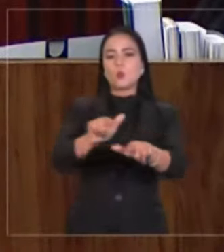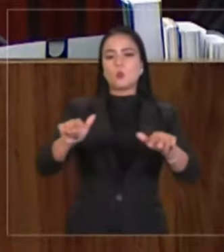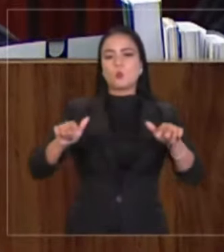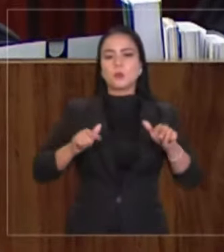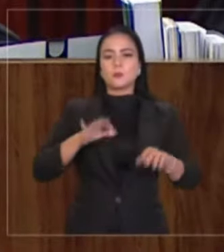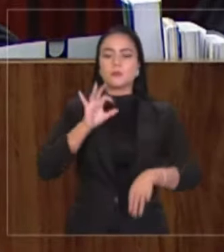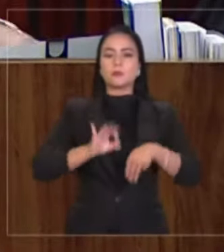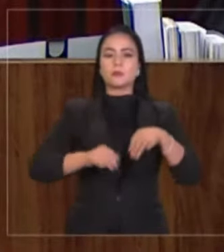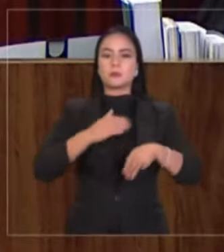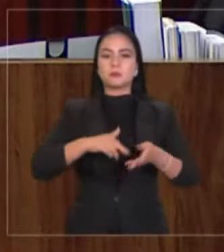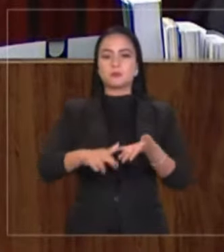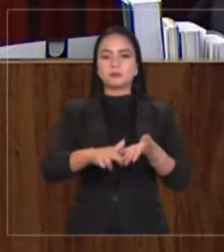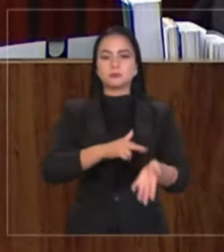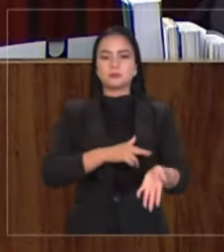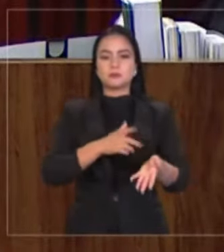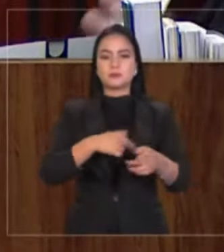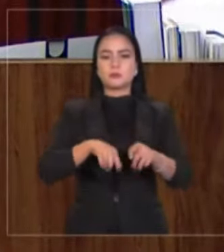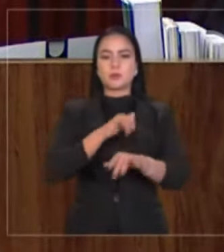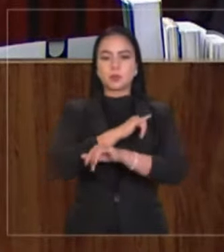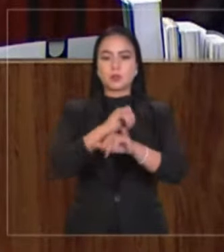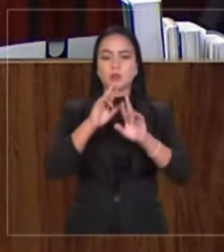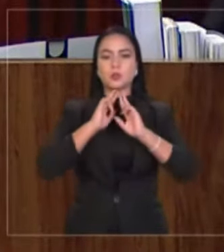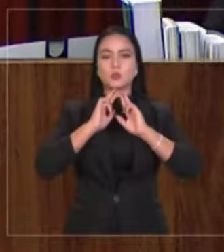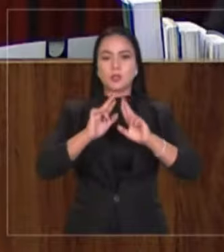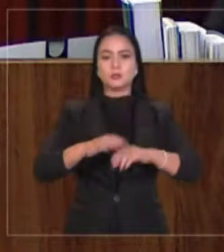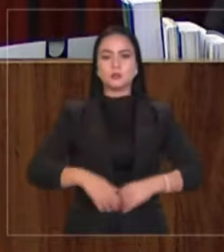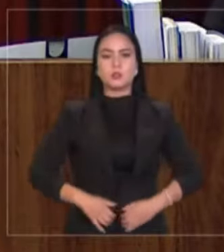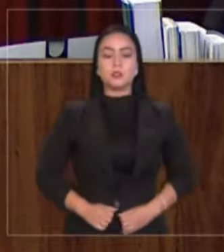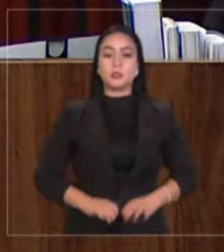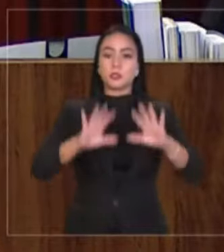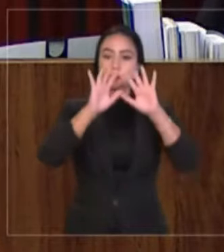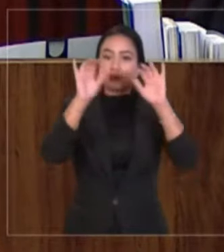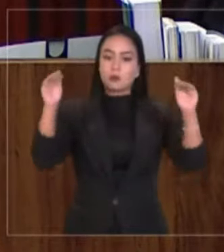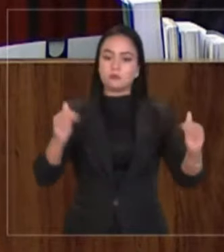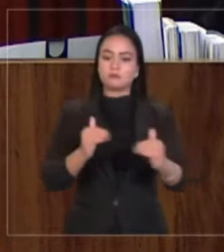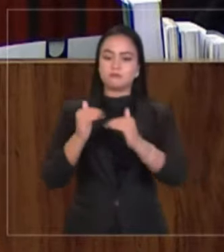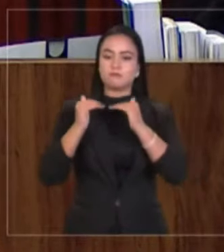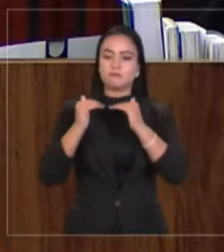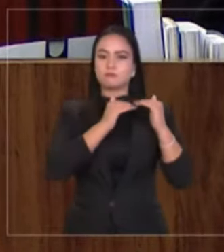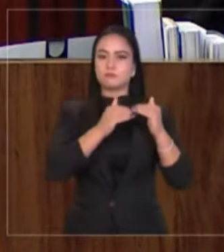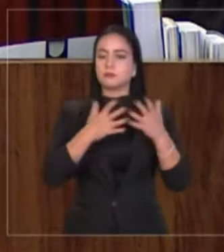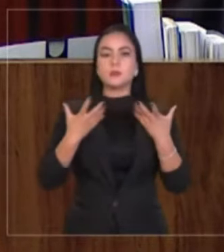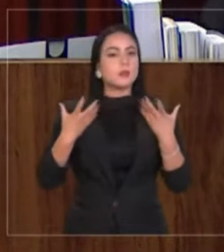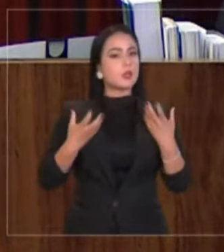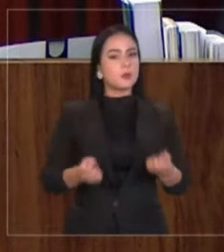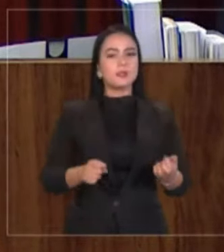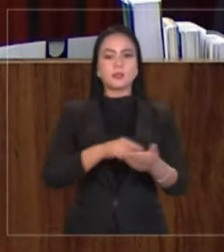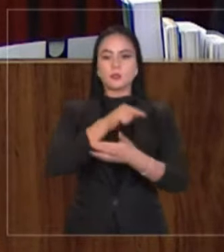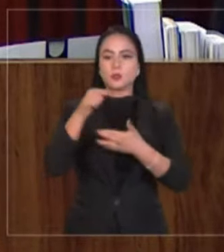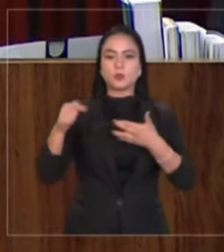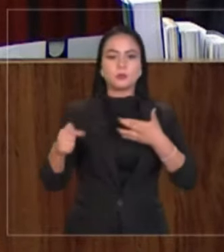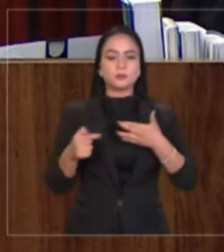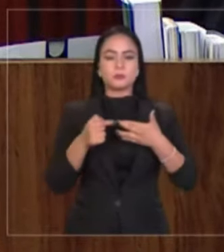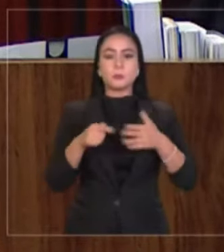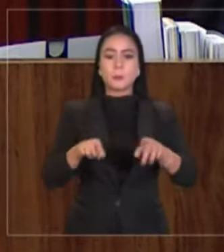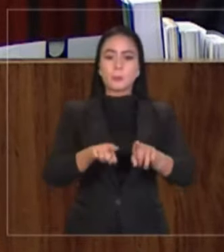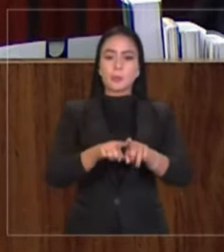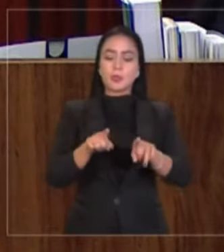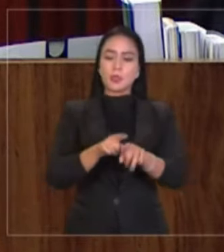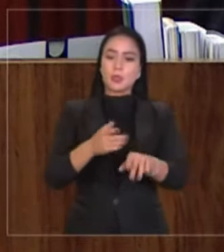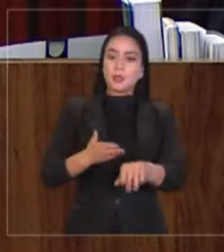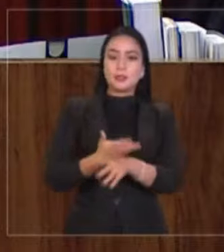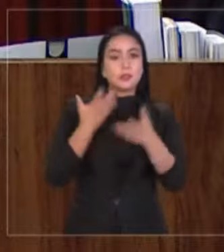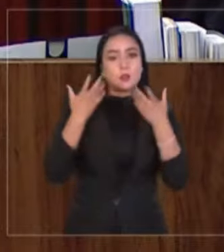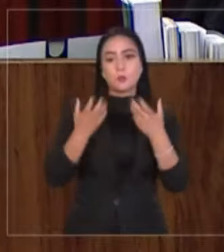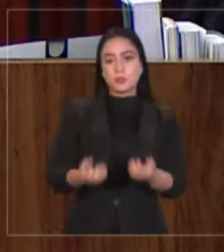Ministro relator e proclamo o resultado tribunal por unanimidade rejeitou a questão preliminar e no mérito negou